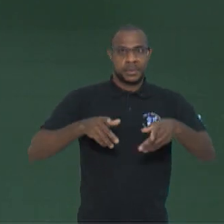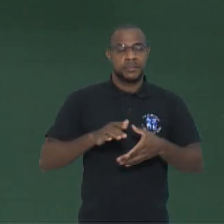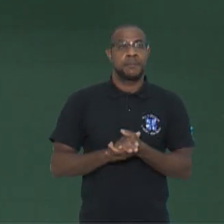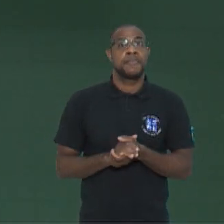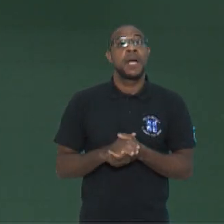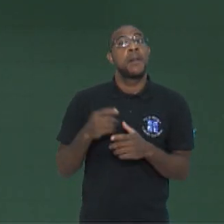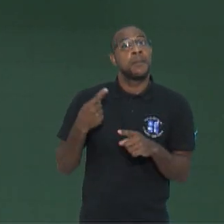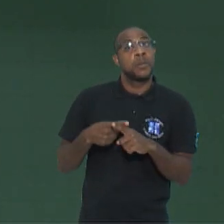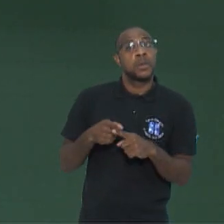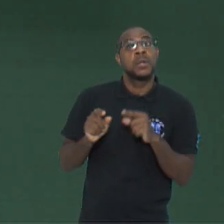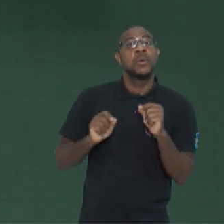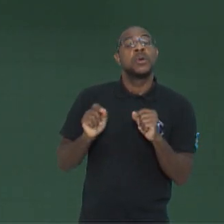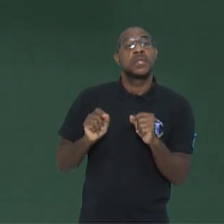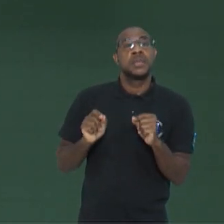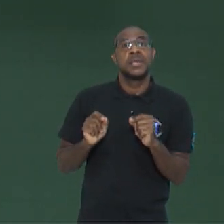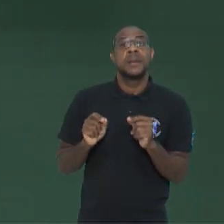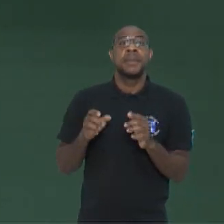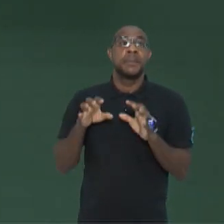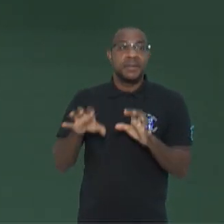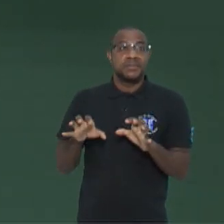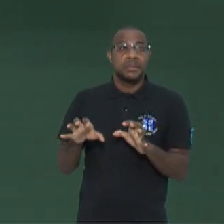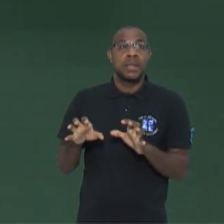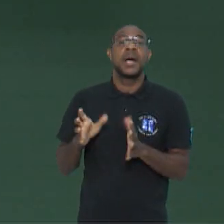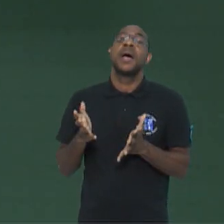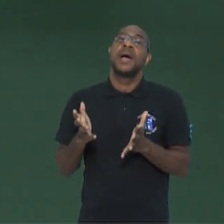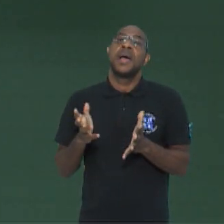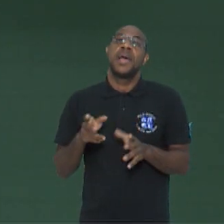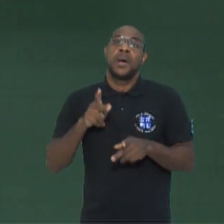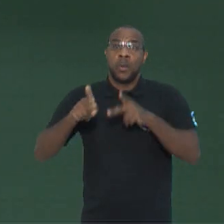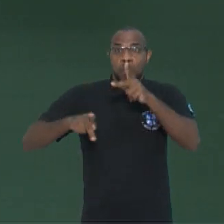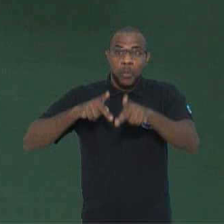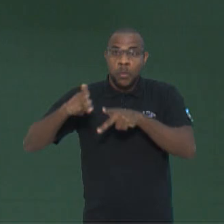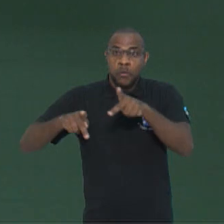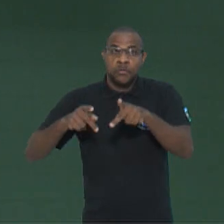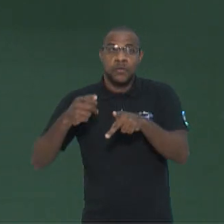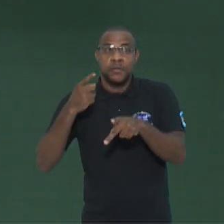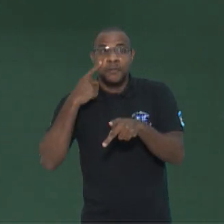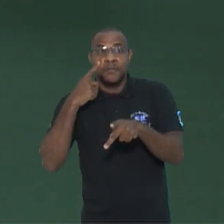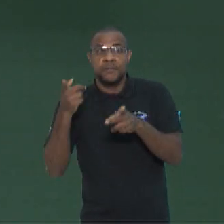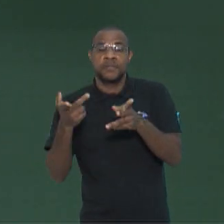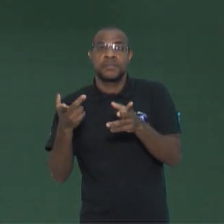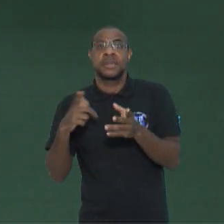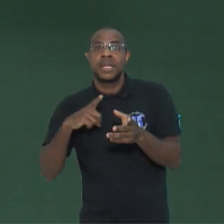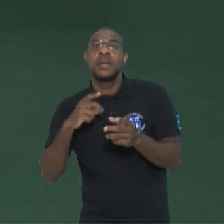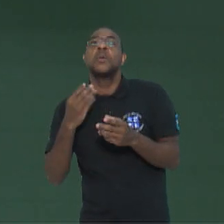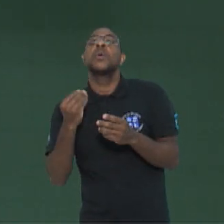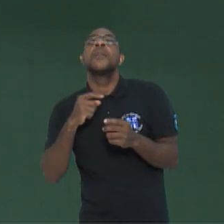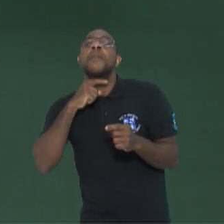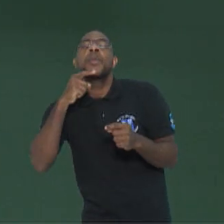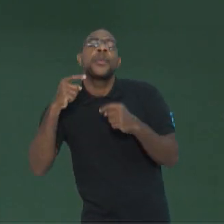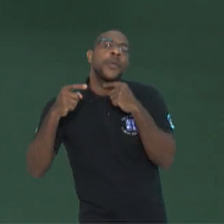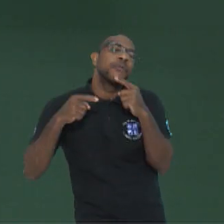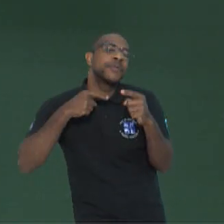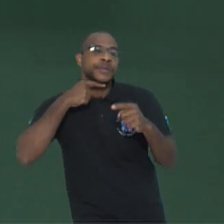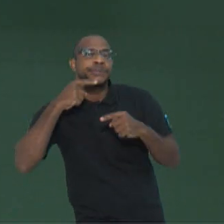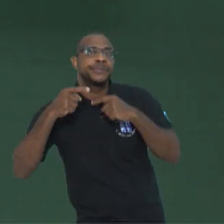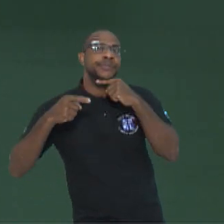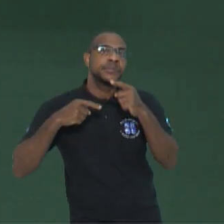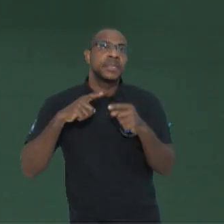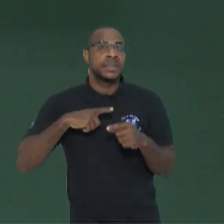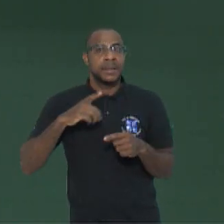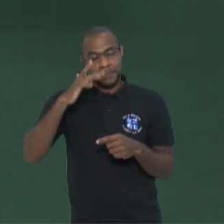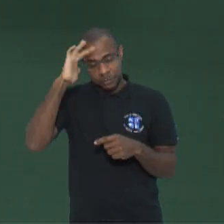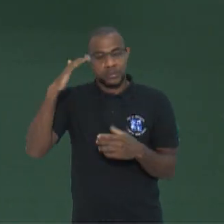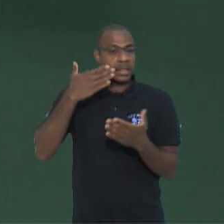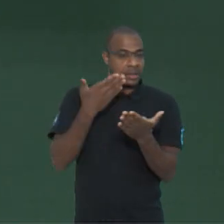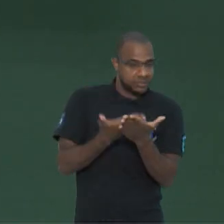porque, mesmo assim, a população se vê em meio a muitas dúvidas. Tanto que tem gente que acredita,